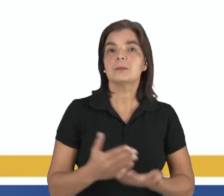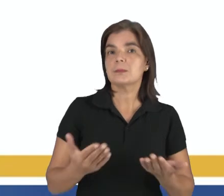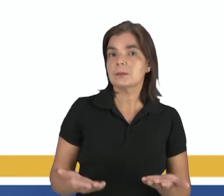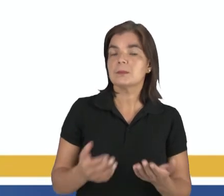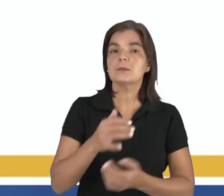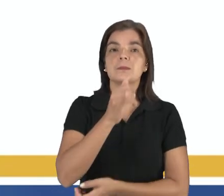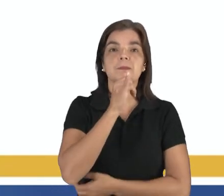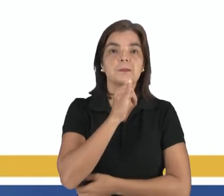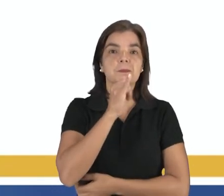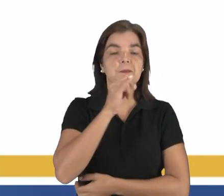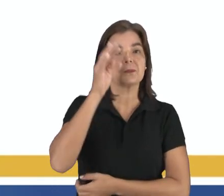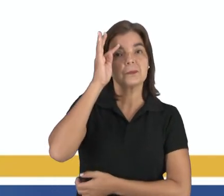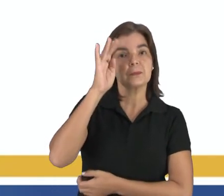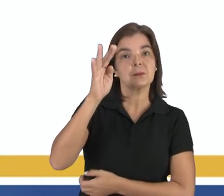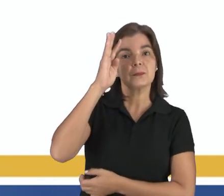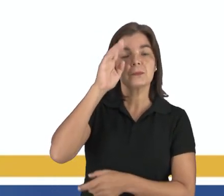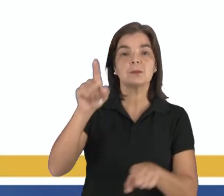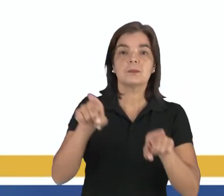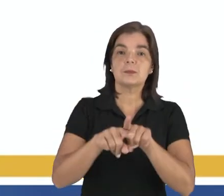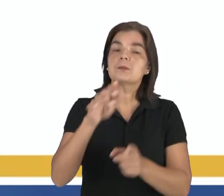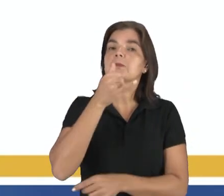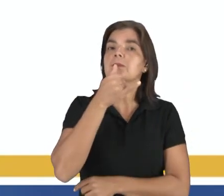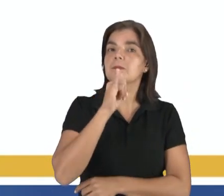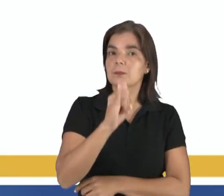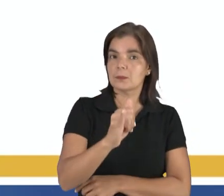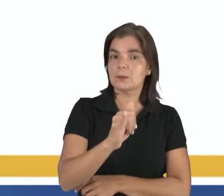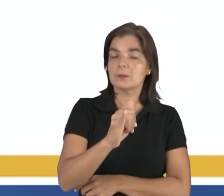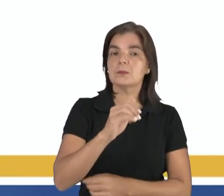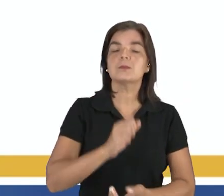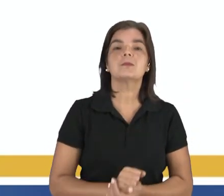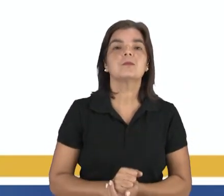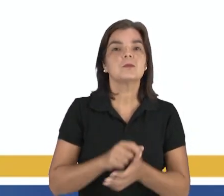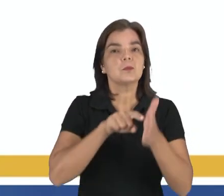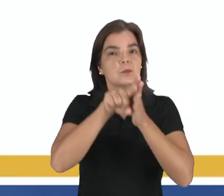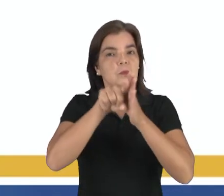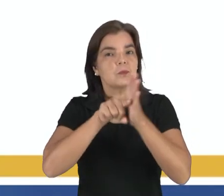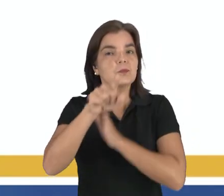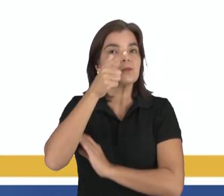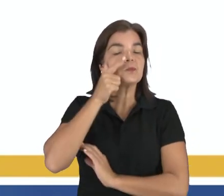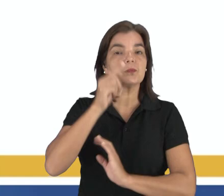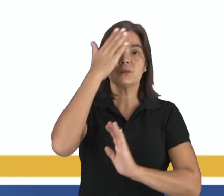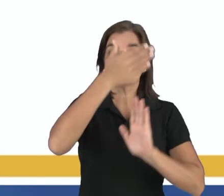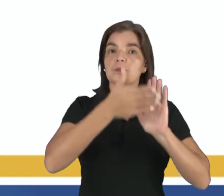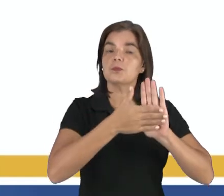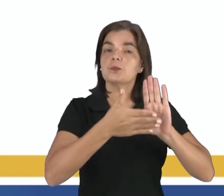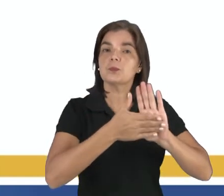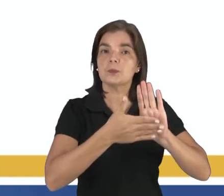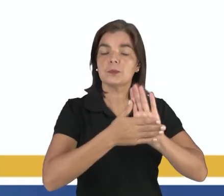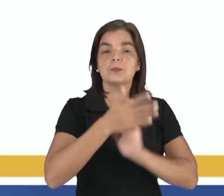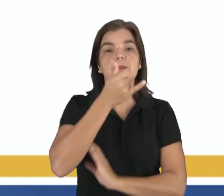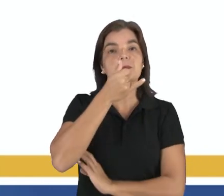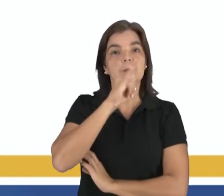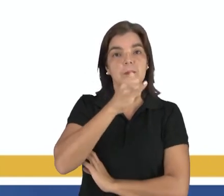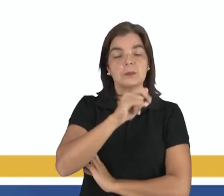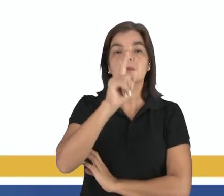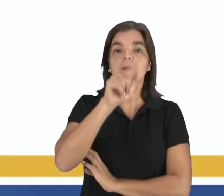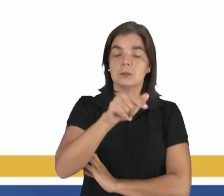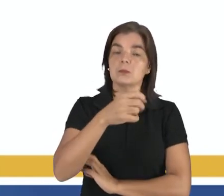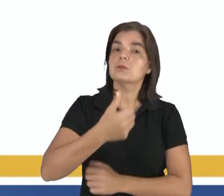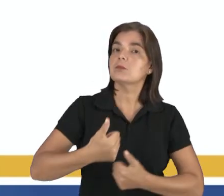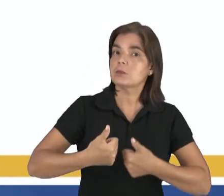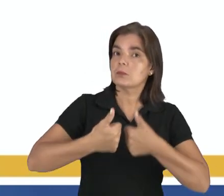Bom, como exemplo de teoria científica, nós temos a eletricidade. Os cientistas conseguiram provar que a eletricidade é um